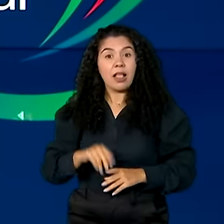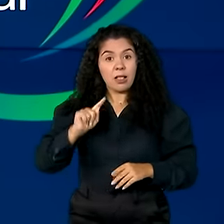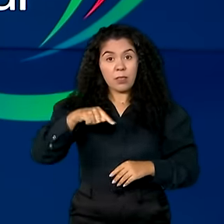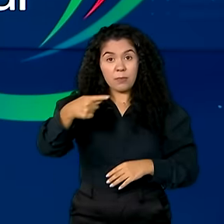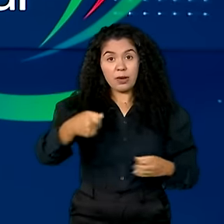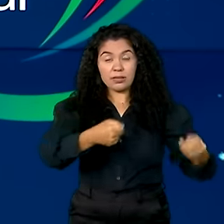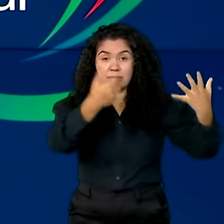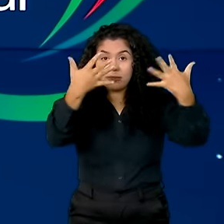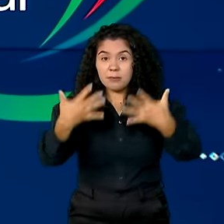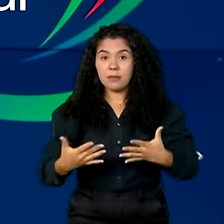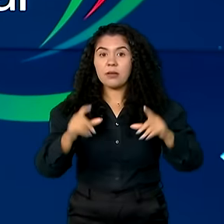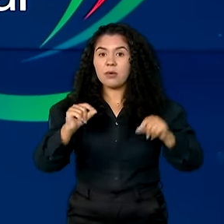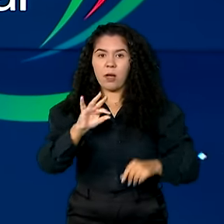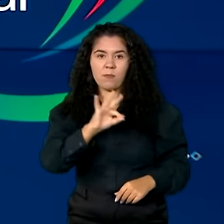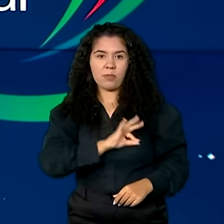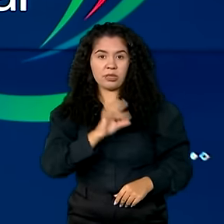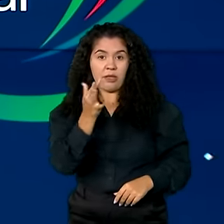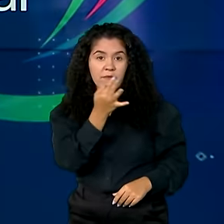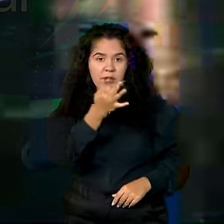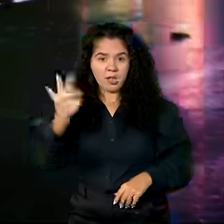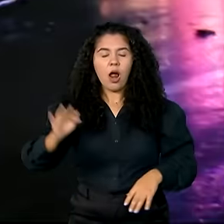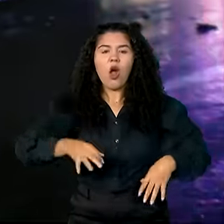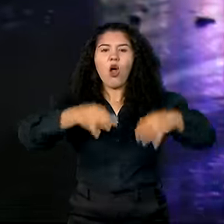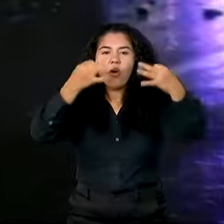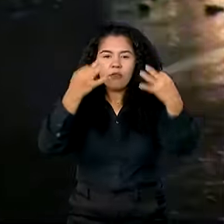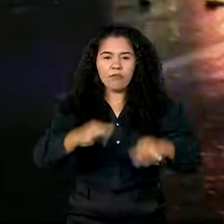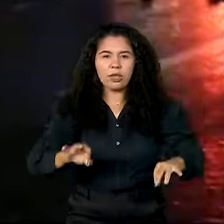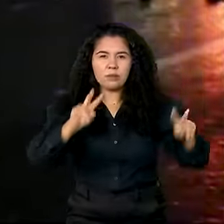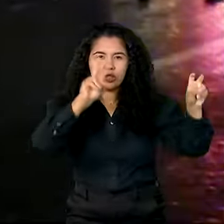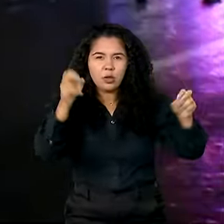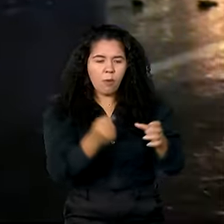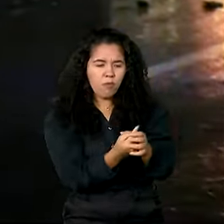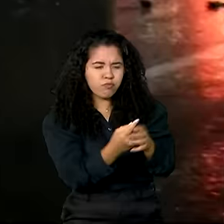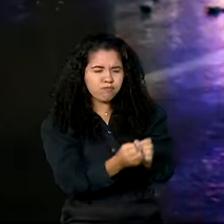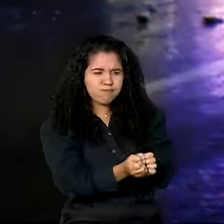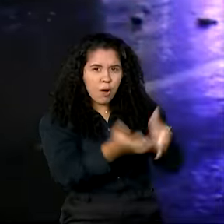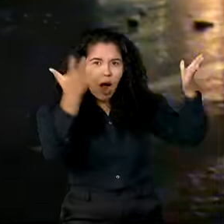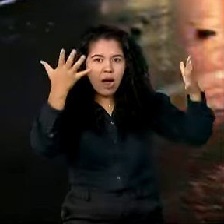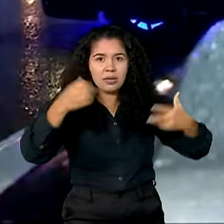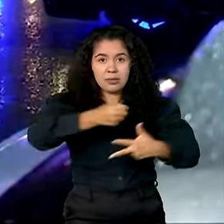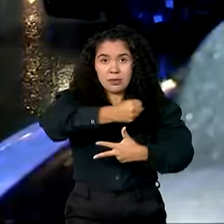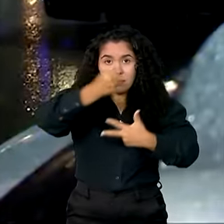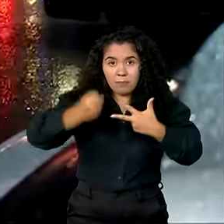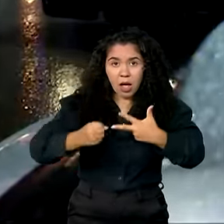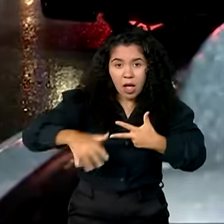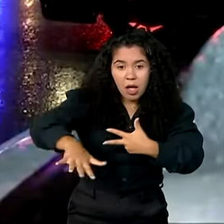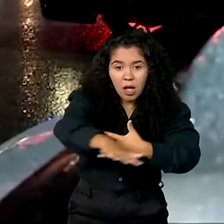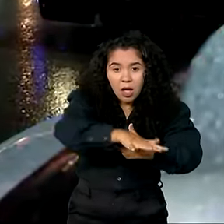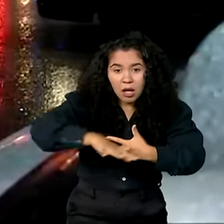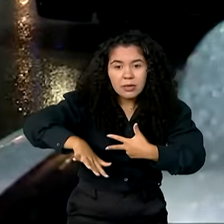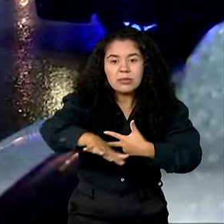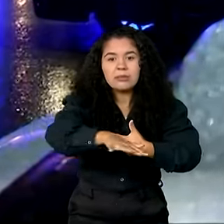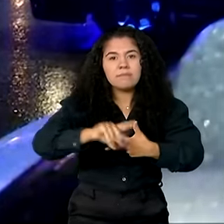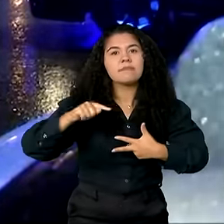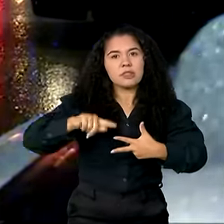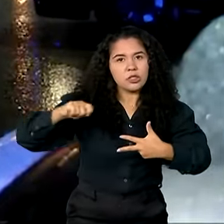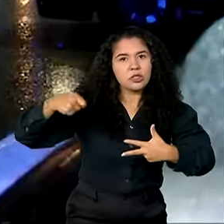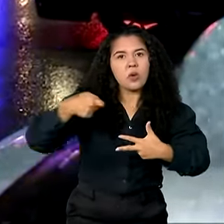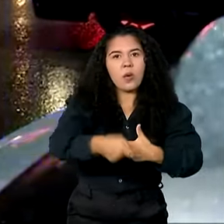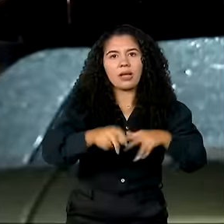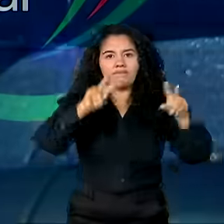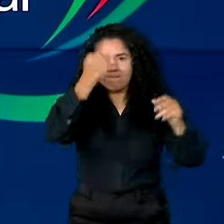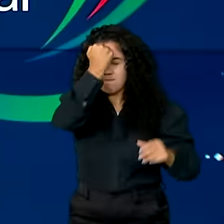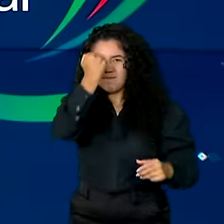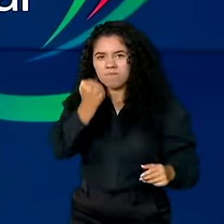a seguir. A Polícia Federal confirma que as explosões na área da Praça dos Três Poderes em Brasília foi um ato de